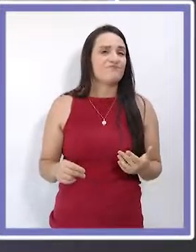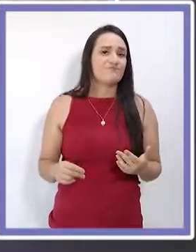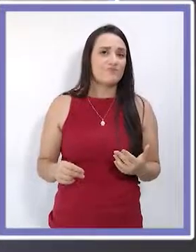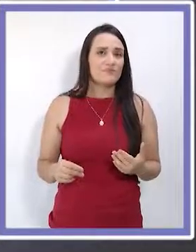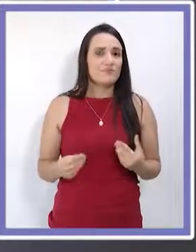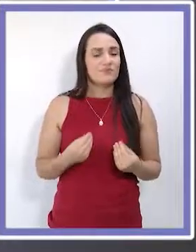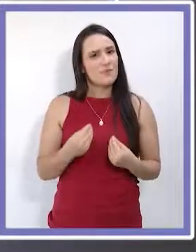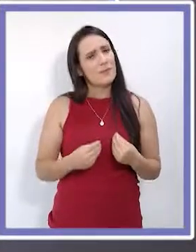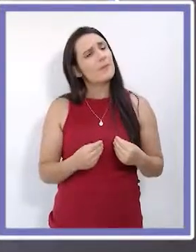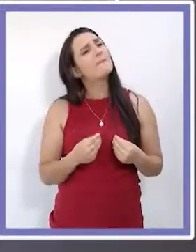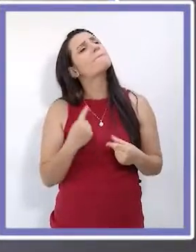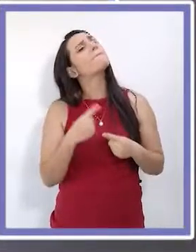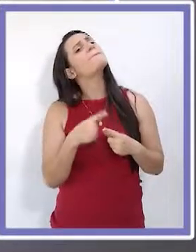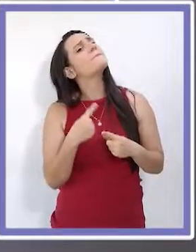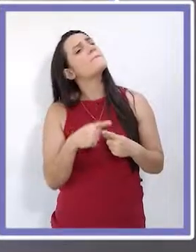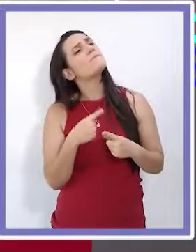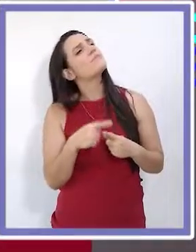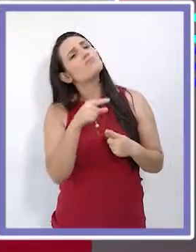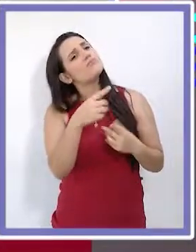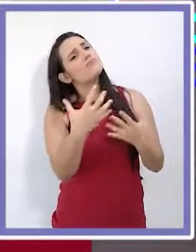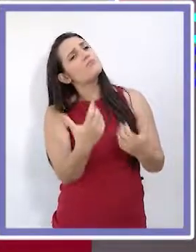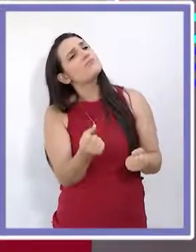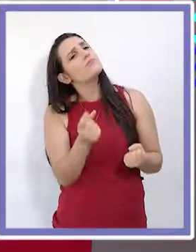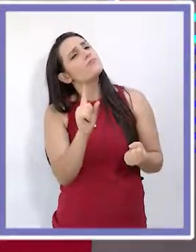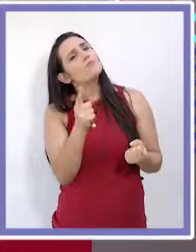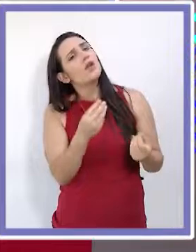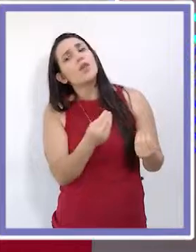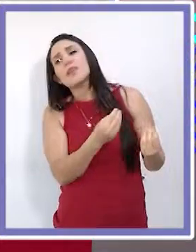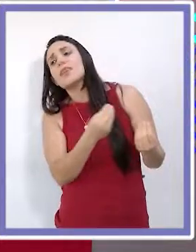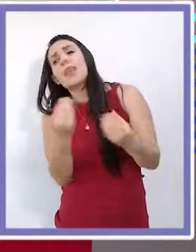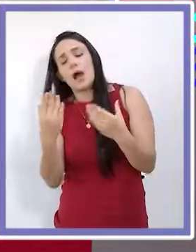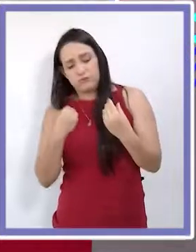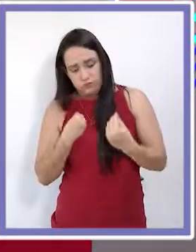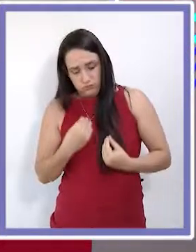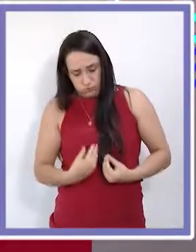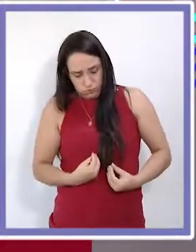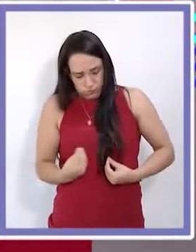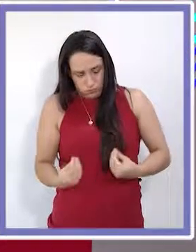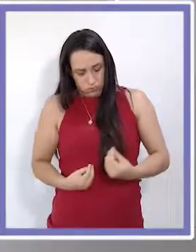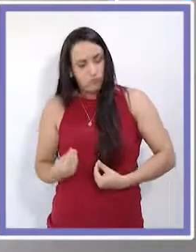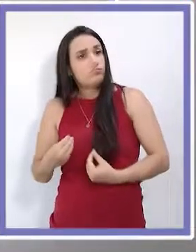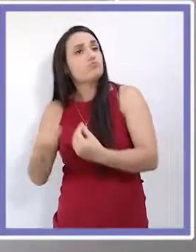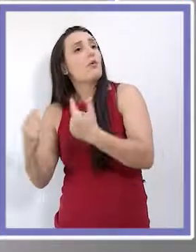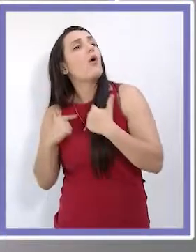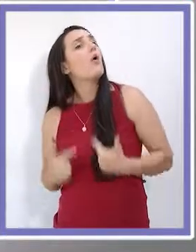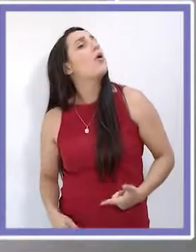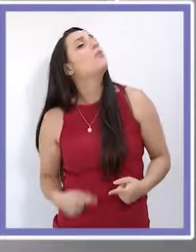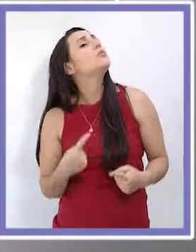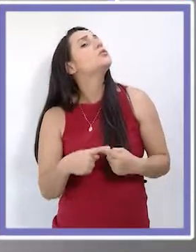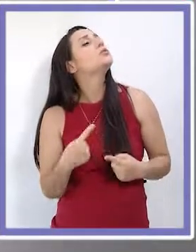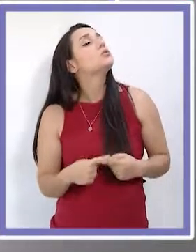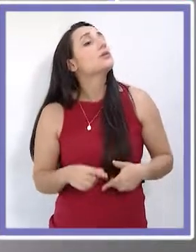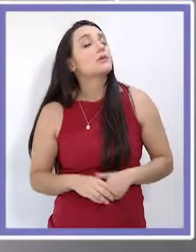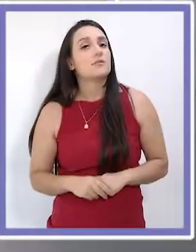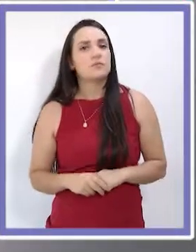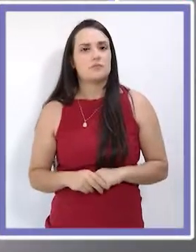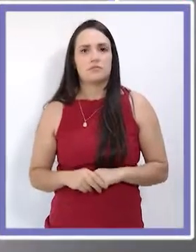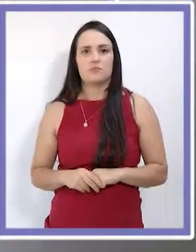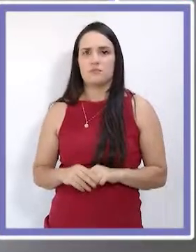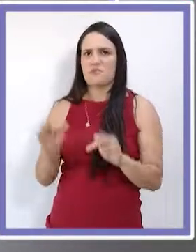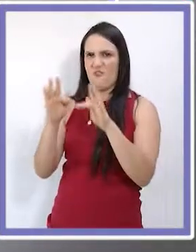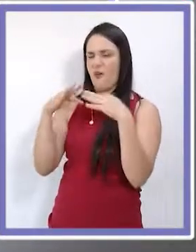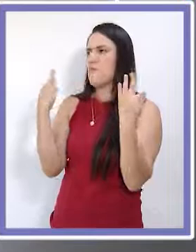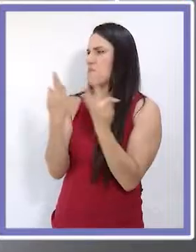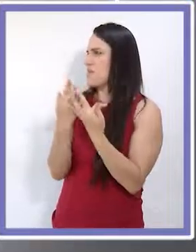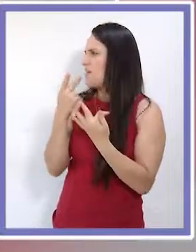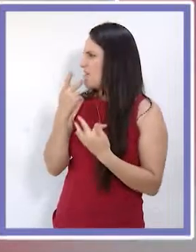E aí, quando a família nega a doação, a gente pergunta, por que você não vai fazer a doação dos órgãos e tecidos do seu ente querido? Aí